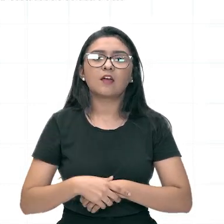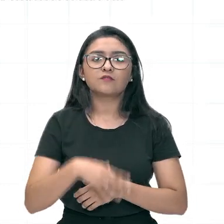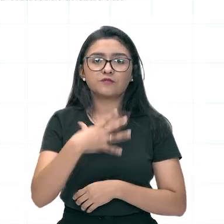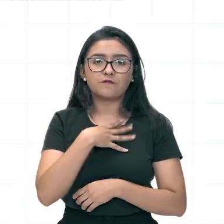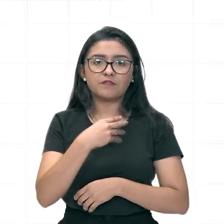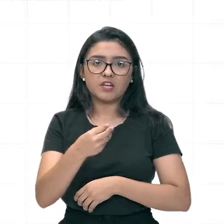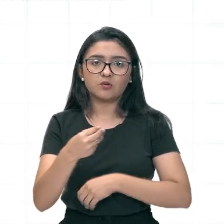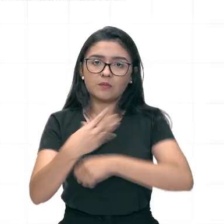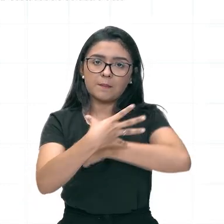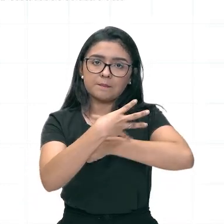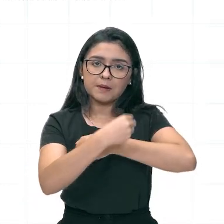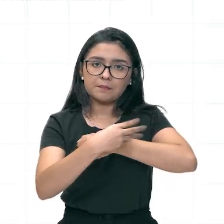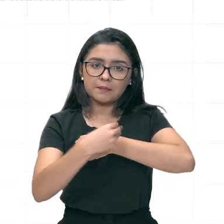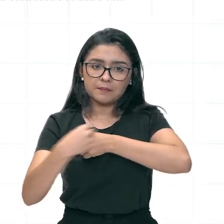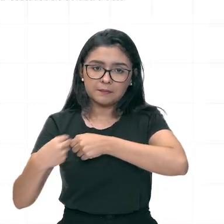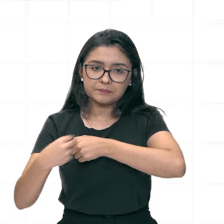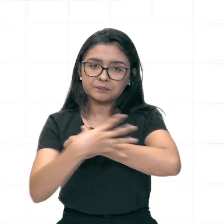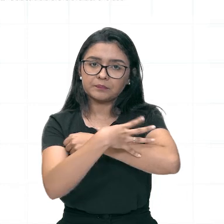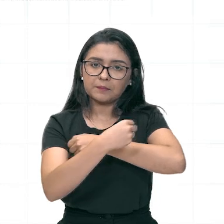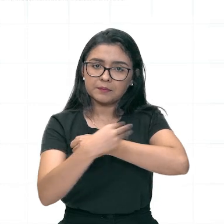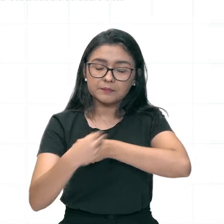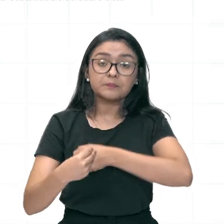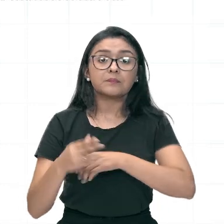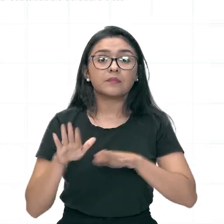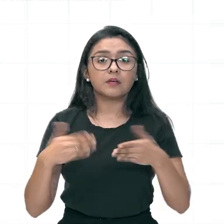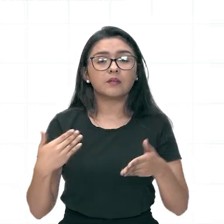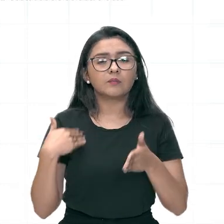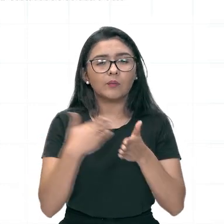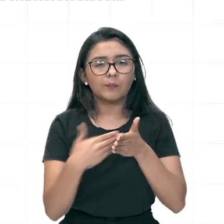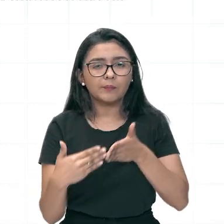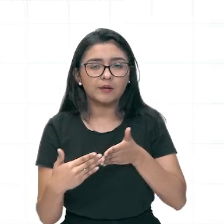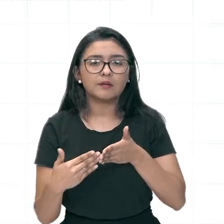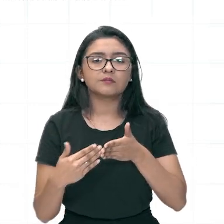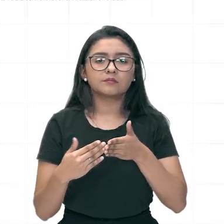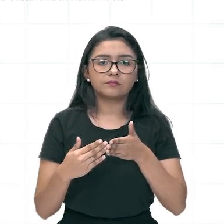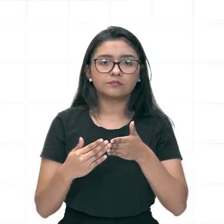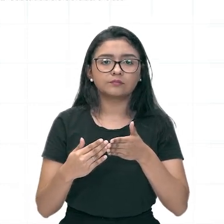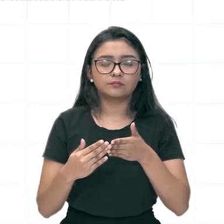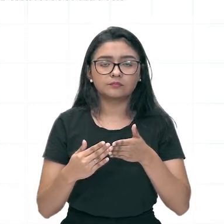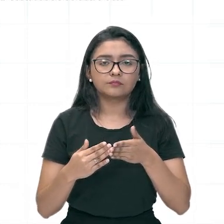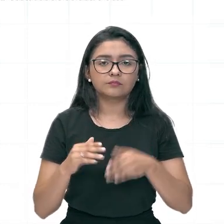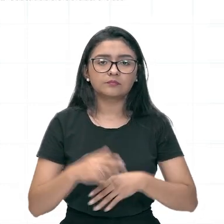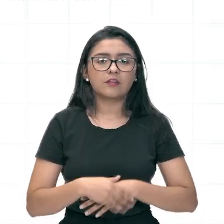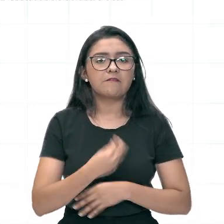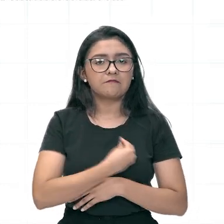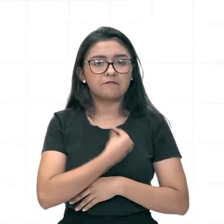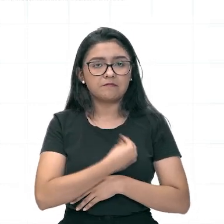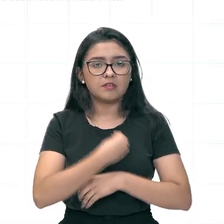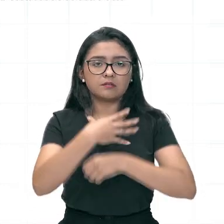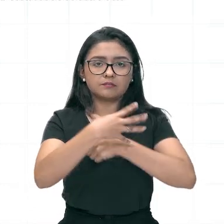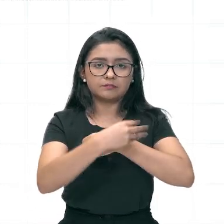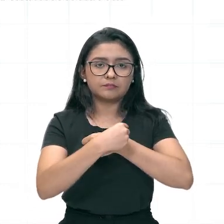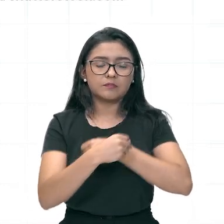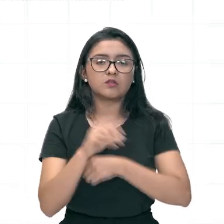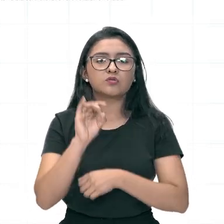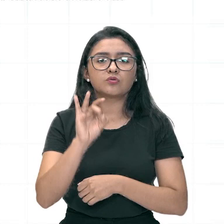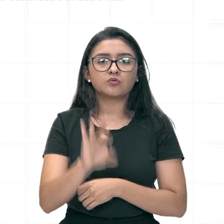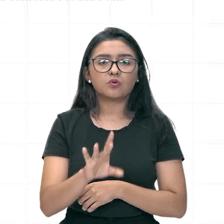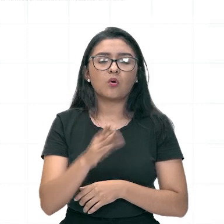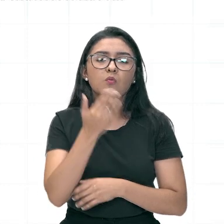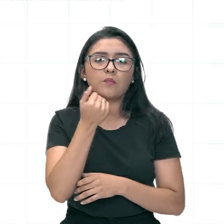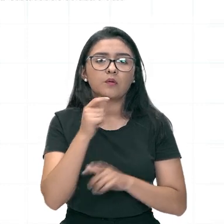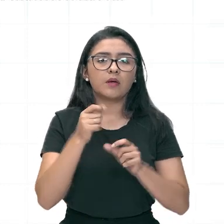amamentando ali seus filhotes, né? Então, na fase inicial ali da vida desses dos mamíferos, eles vão se alimentar do